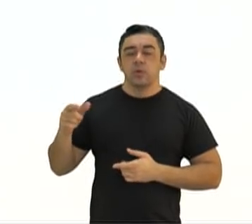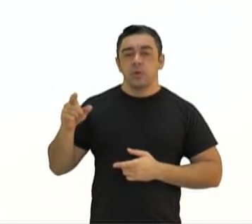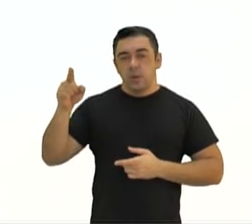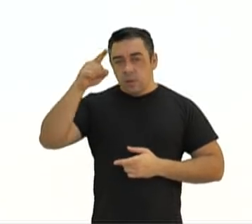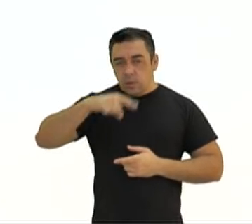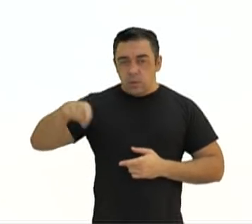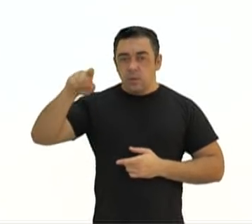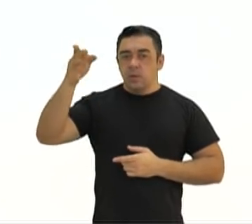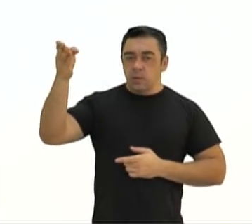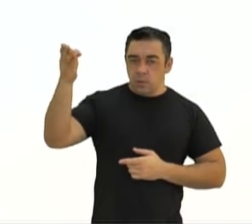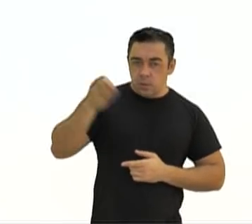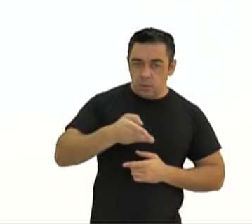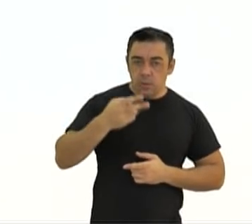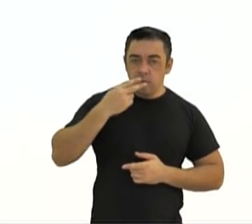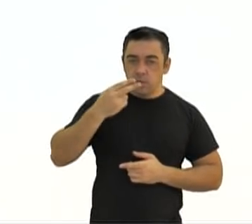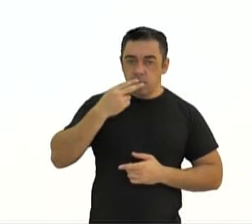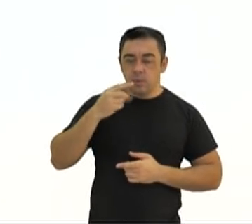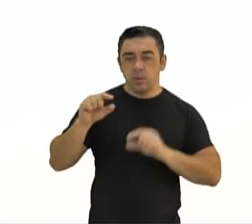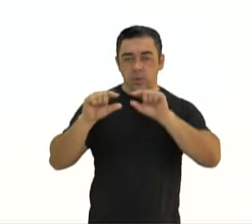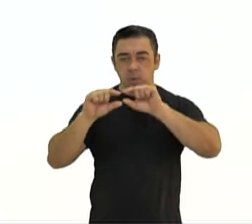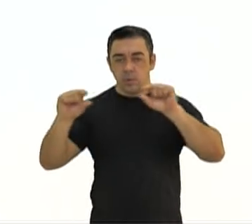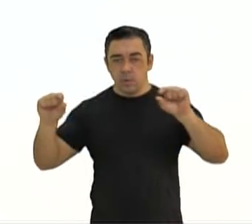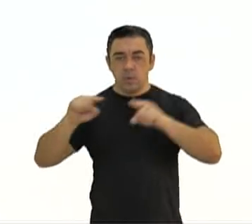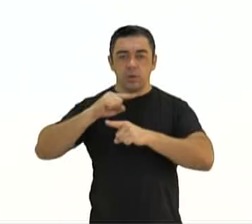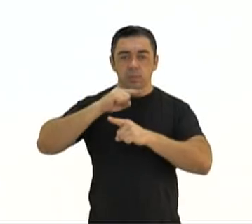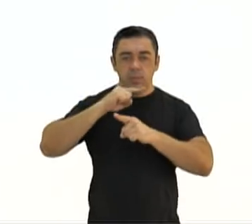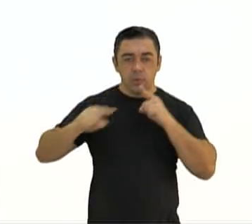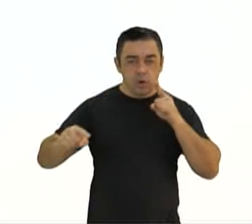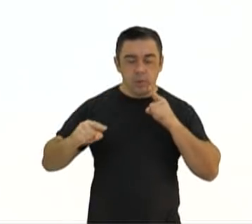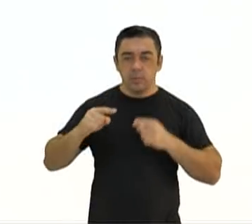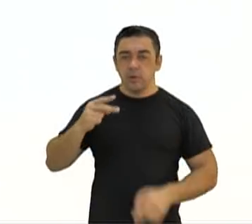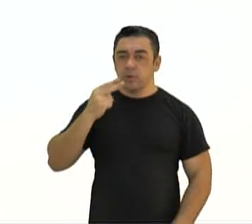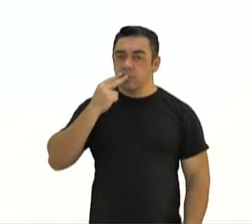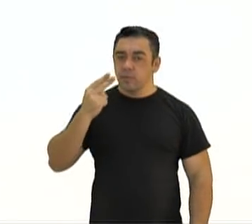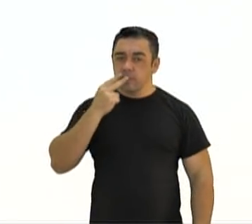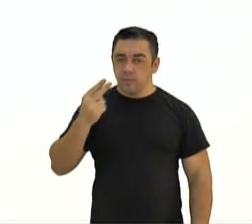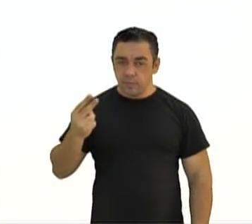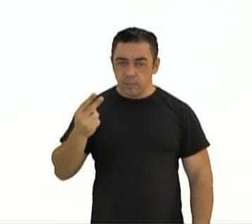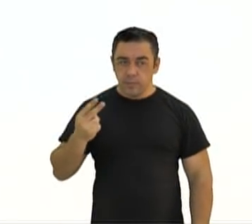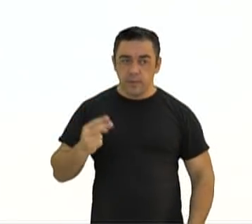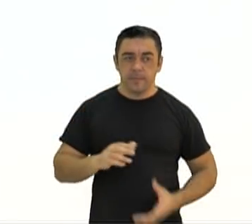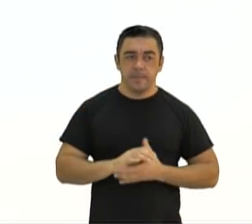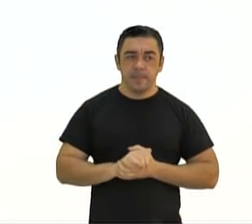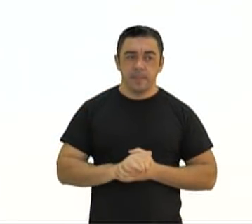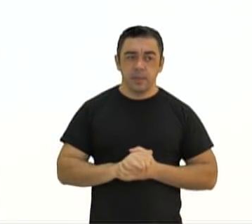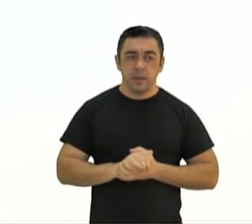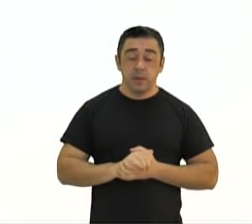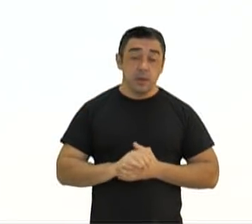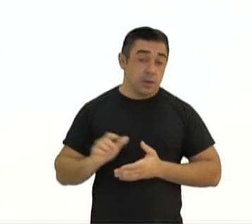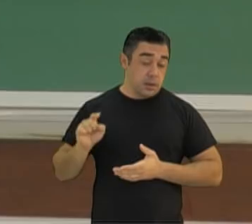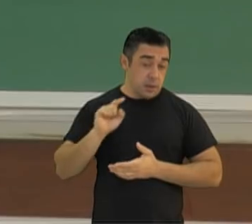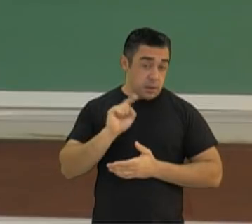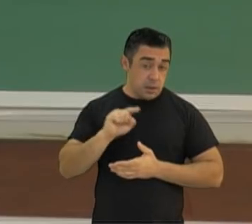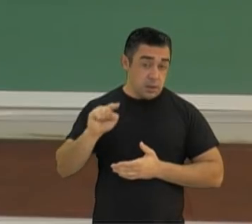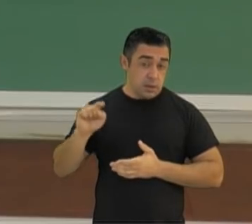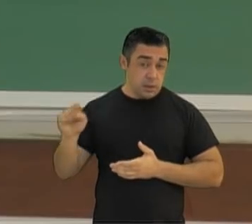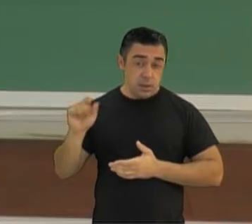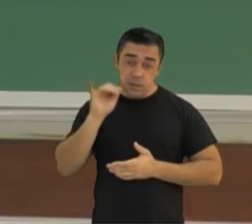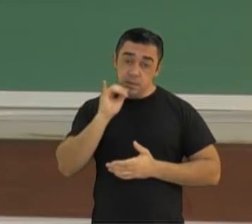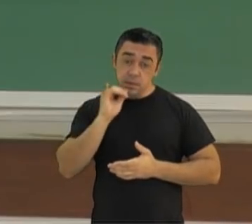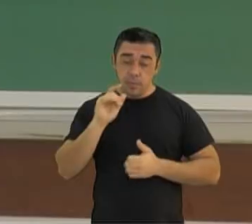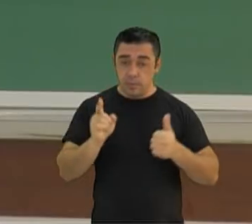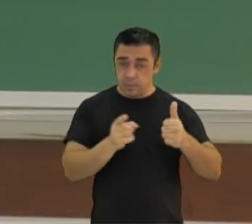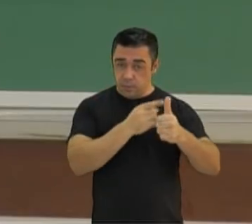essa mesma imagem do cigarrinho cortado na diagonal e a palavra embaixo, proibido fumar. Esses são exemplos de,